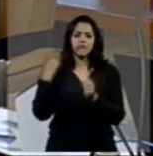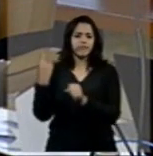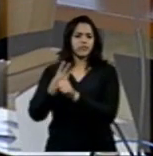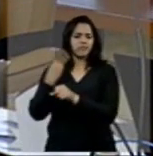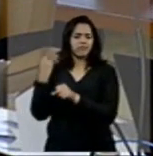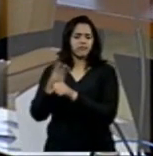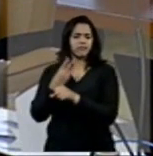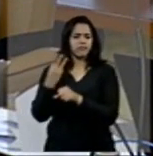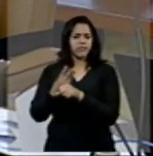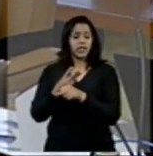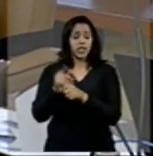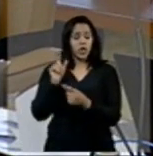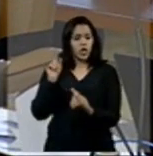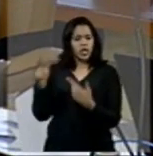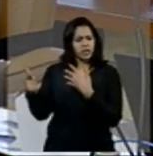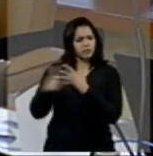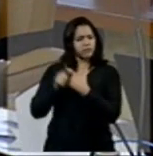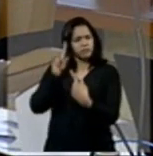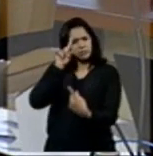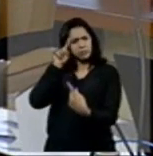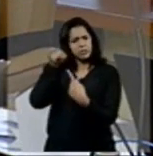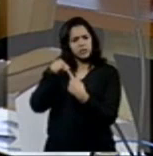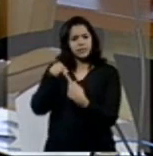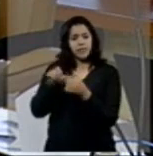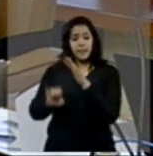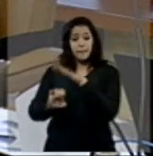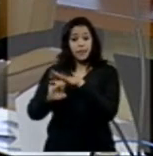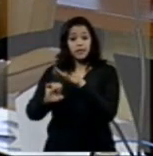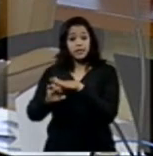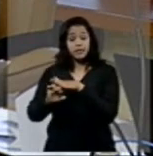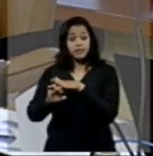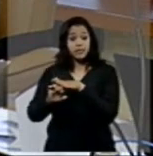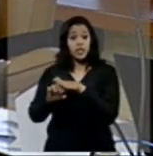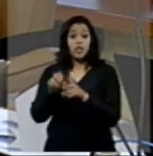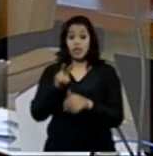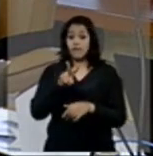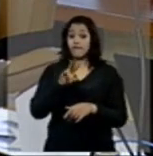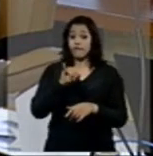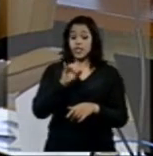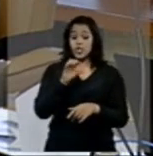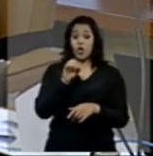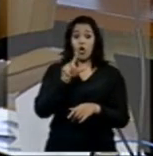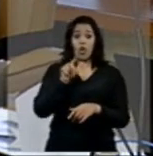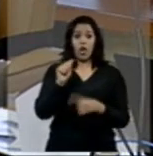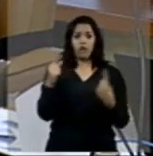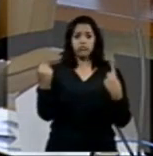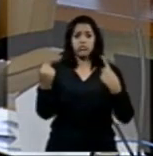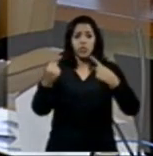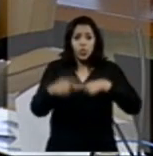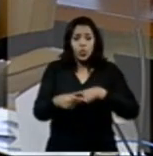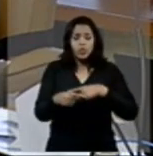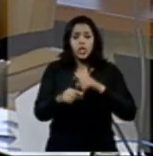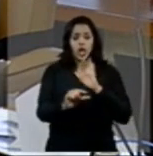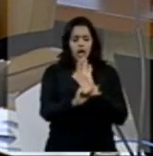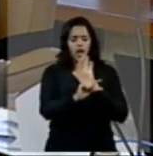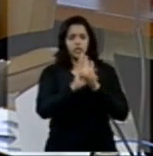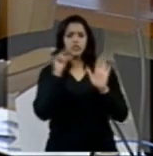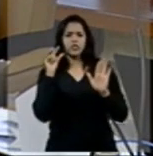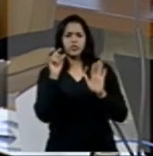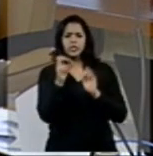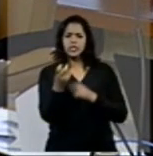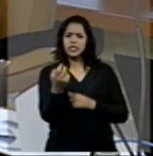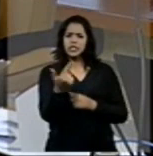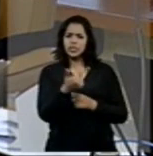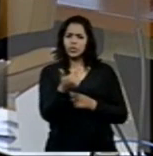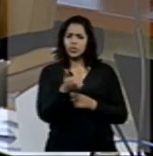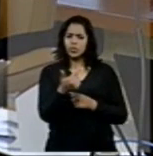obra na atividade fins das empresas, viola com esse posicionamento o inciso 2º do artigo 5º da